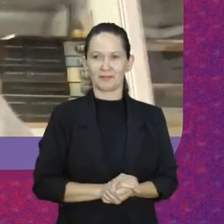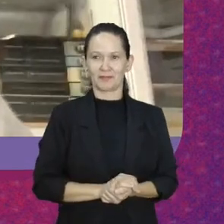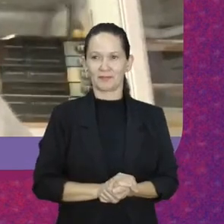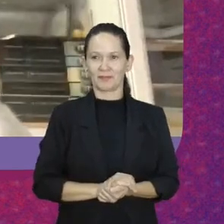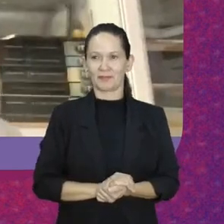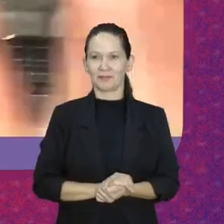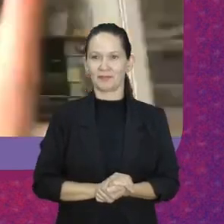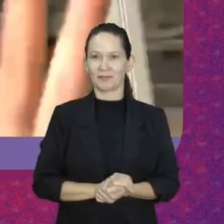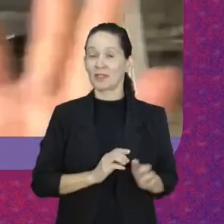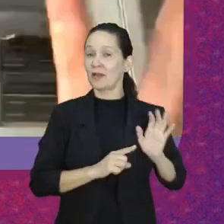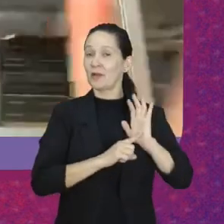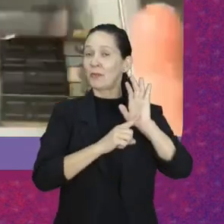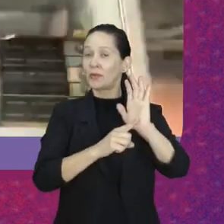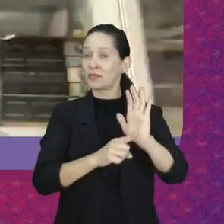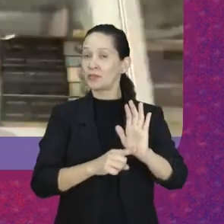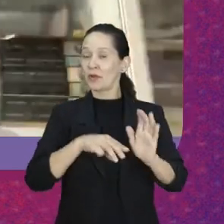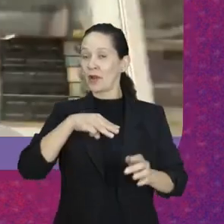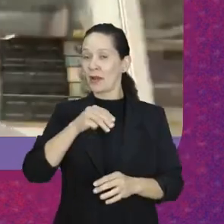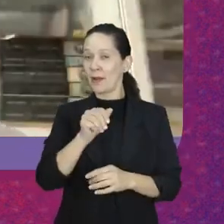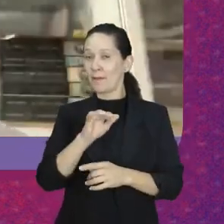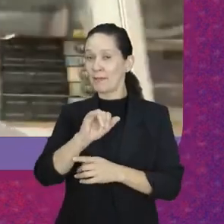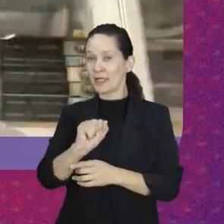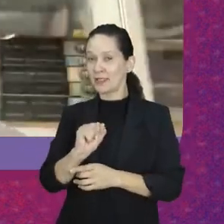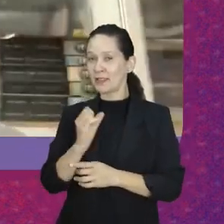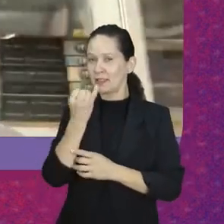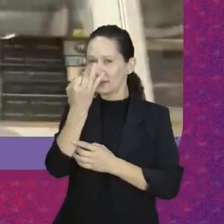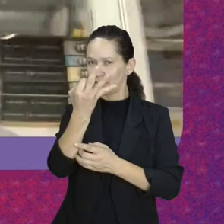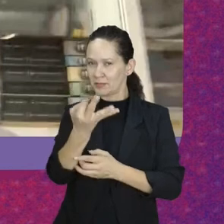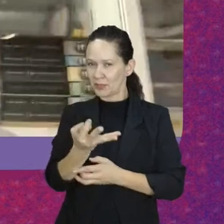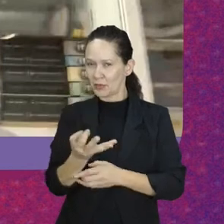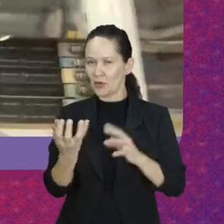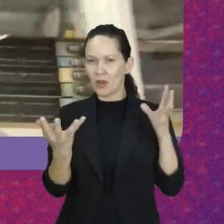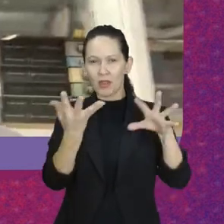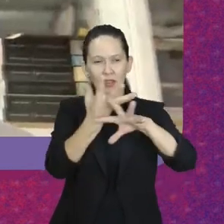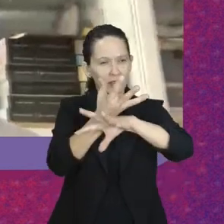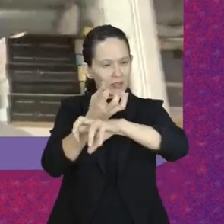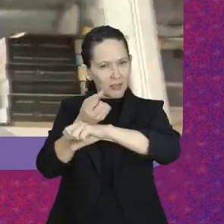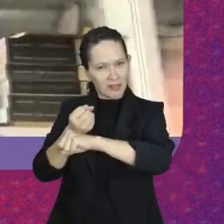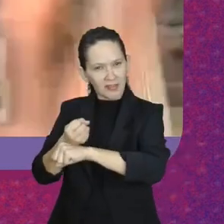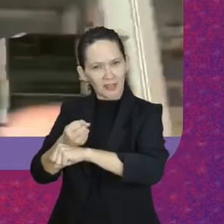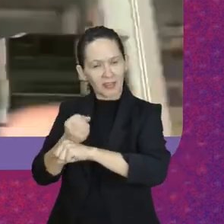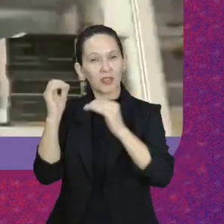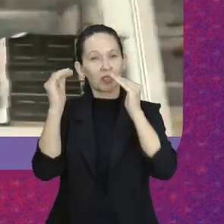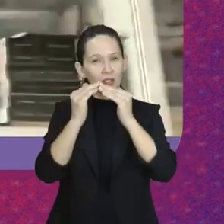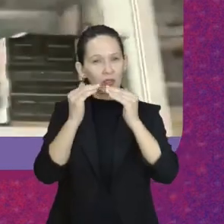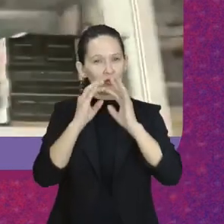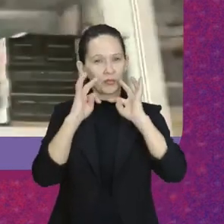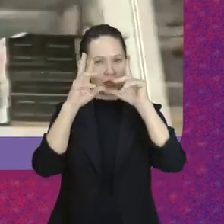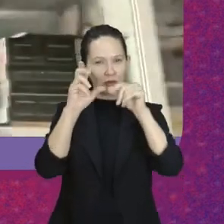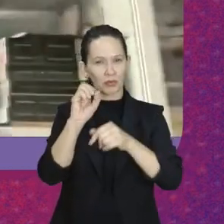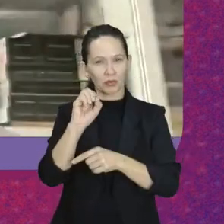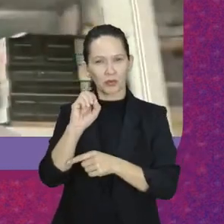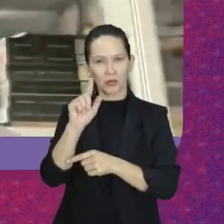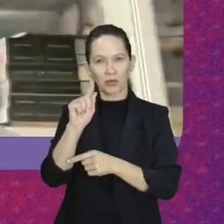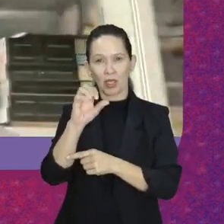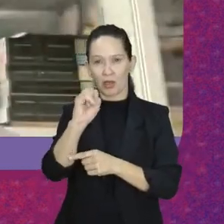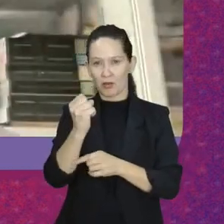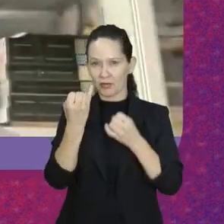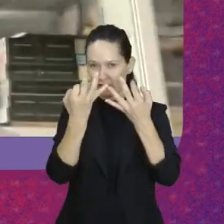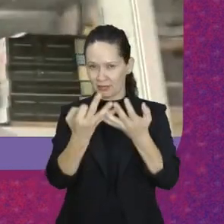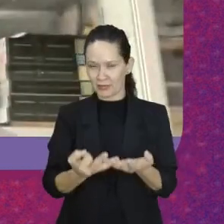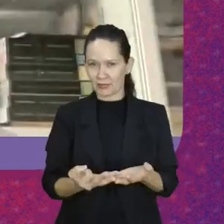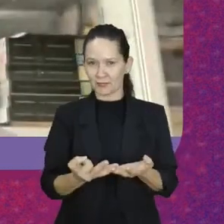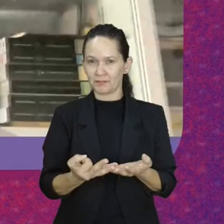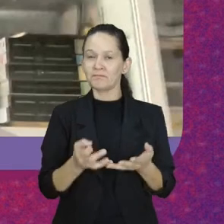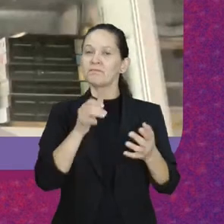Lúcia colocou uma coisa bastante importante sobre a intersetorialidade, que dialoga com isso que a Olga falou. Eu queria